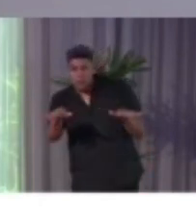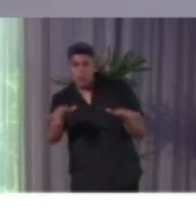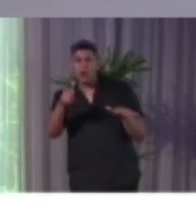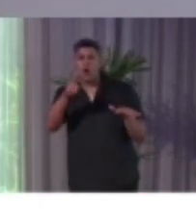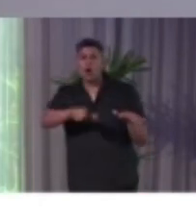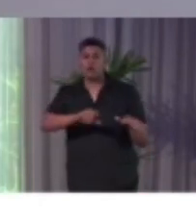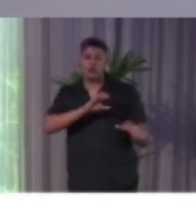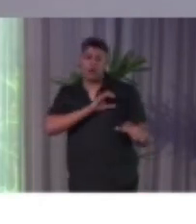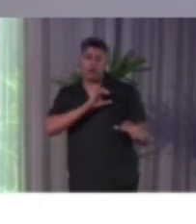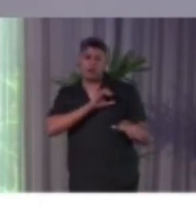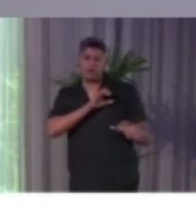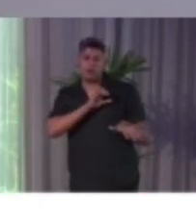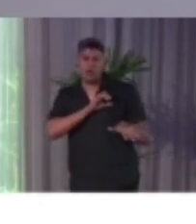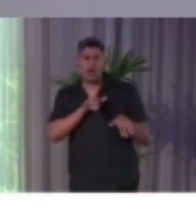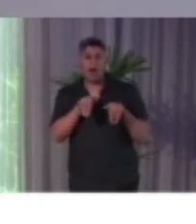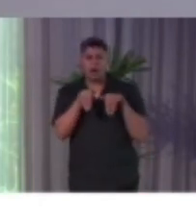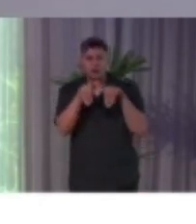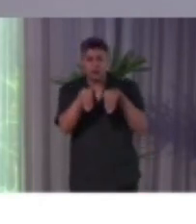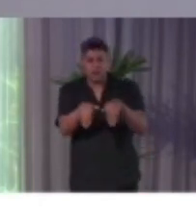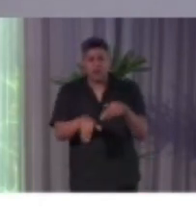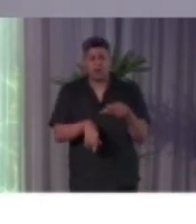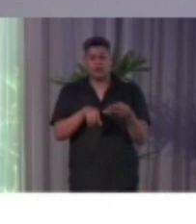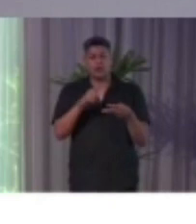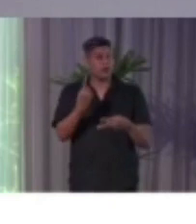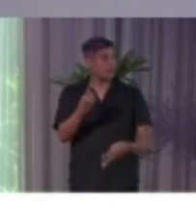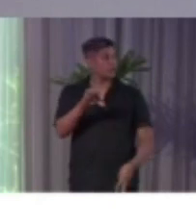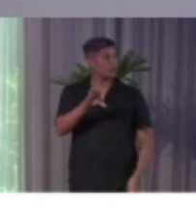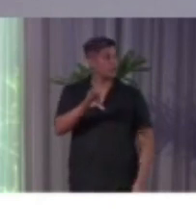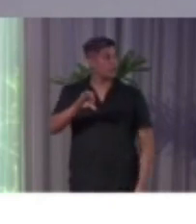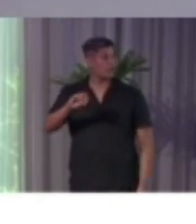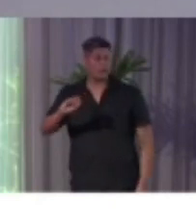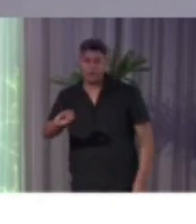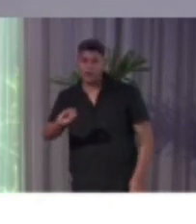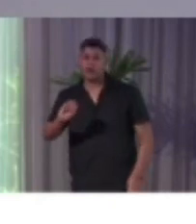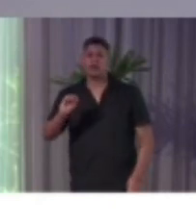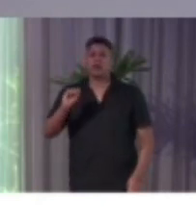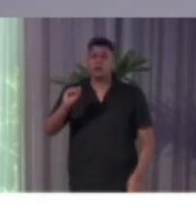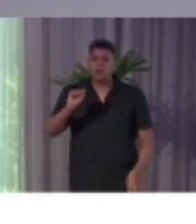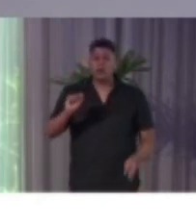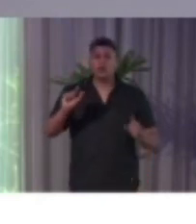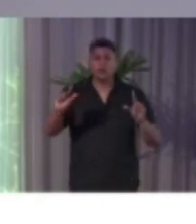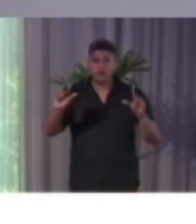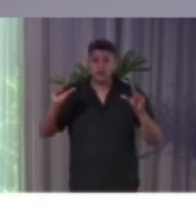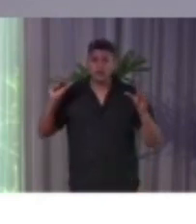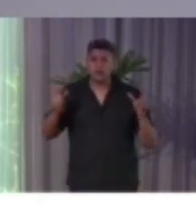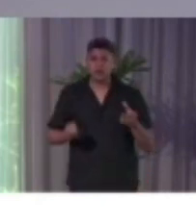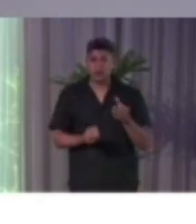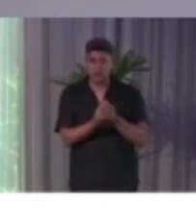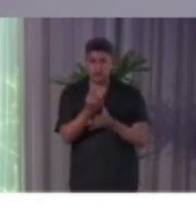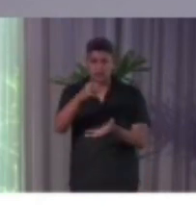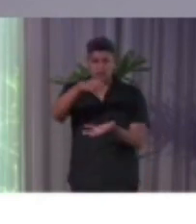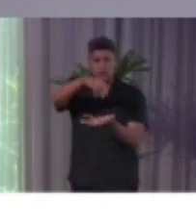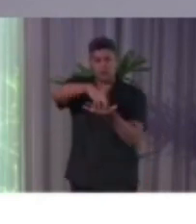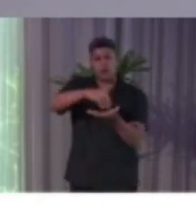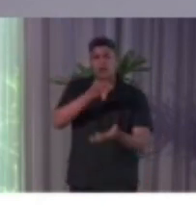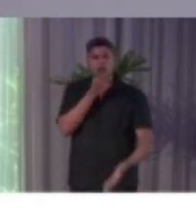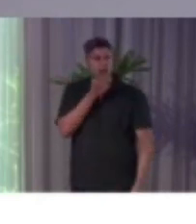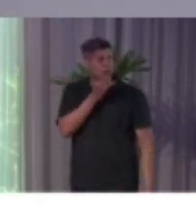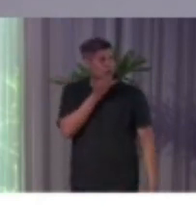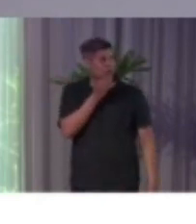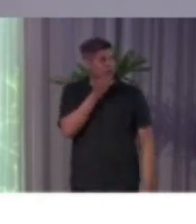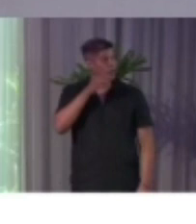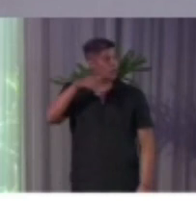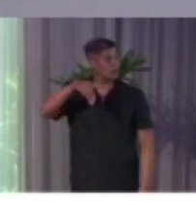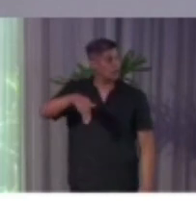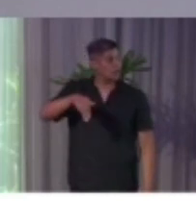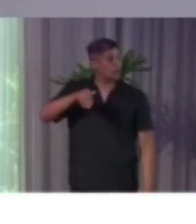Canadá, no Reino Unido, na Austrália. Nos anos 90 teve um destaque internacional com a criação de agências como, por exemplo, o NICE